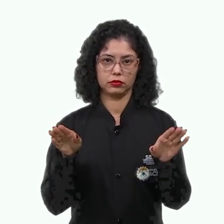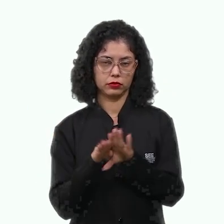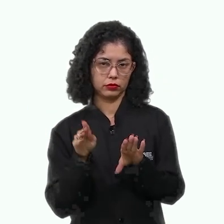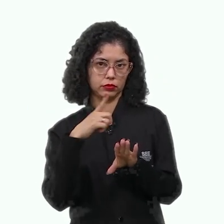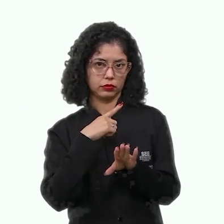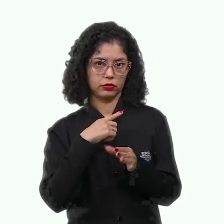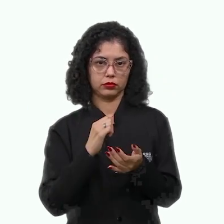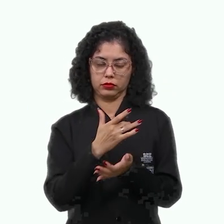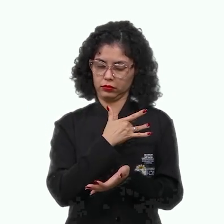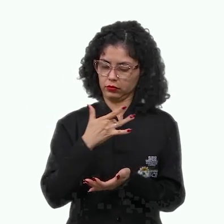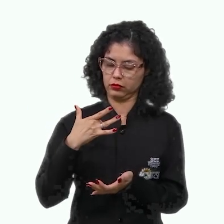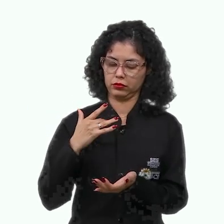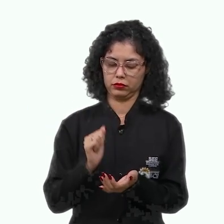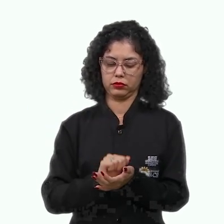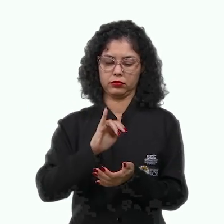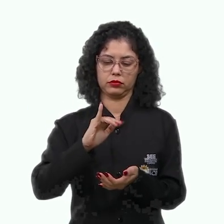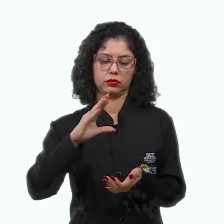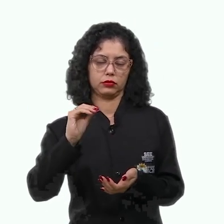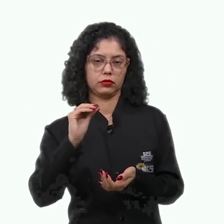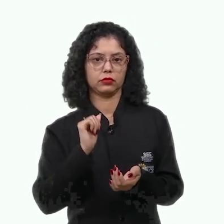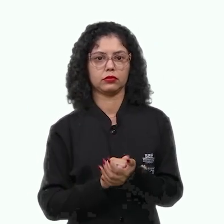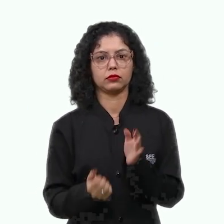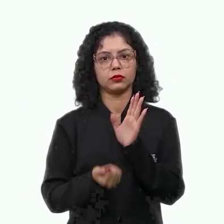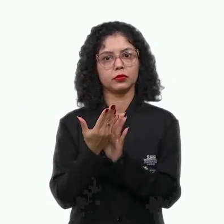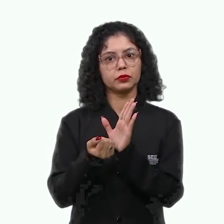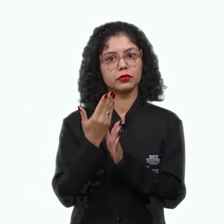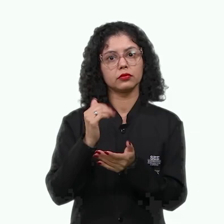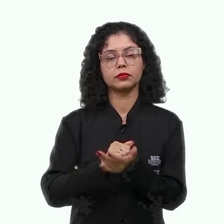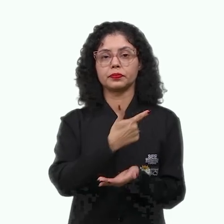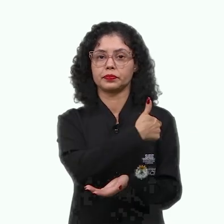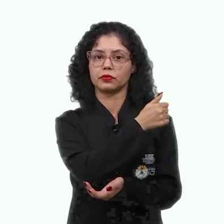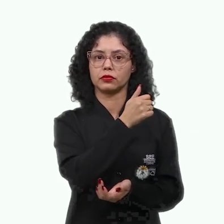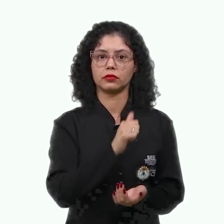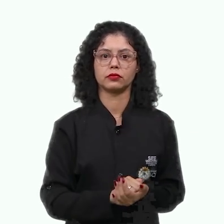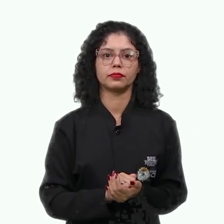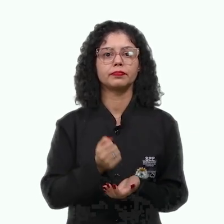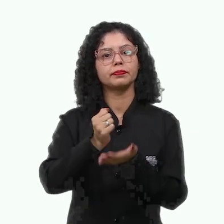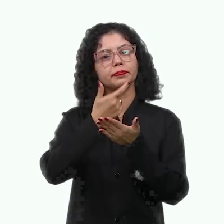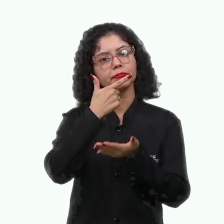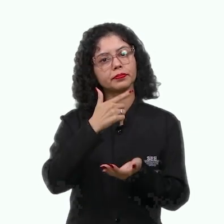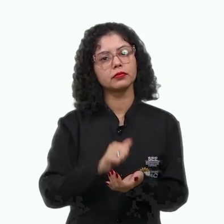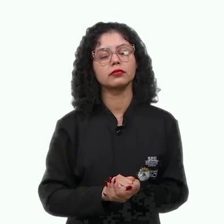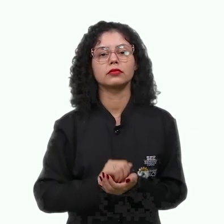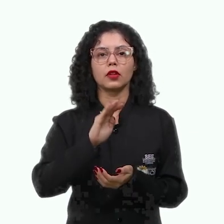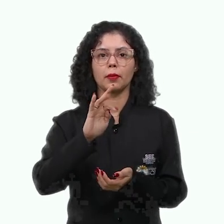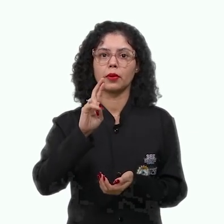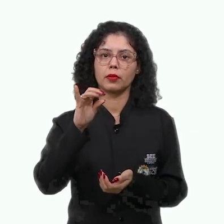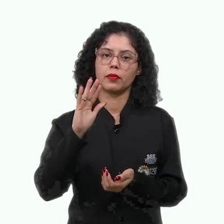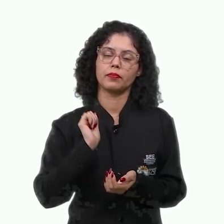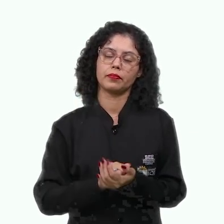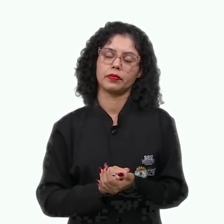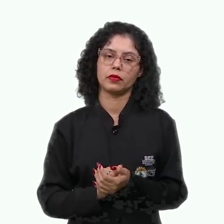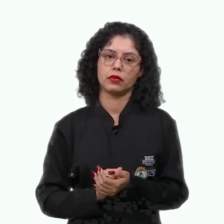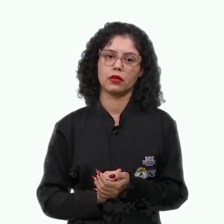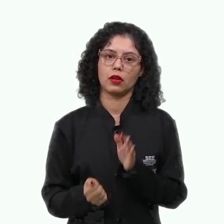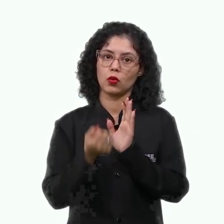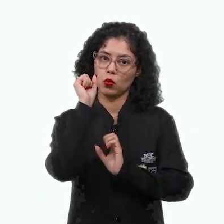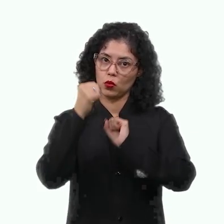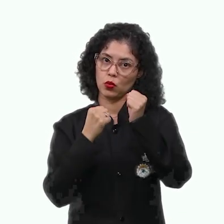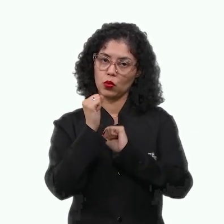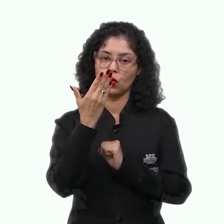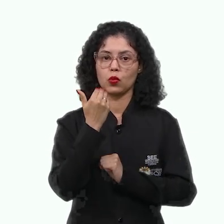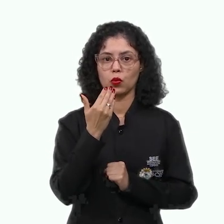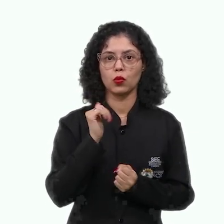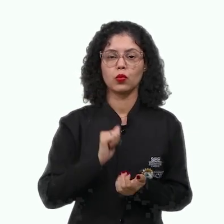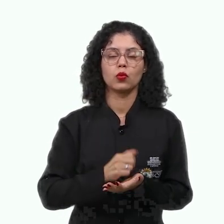na área da saúde e biotecnologia, pois produzem vacinas, antibióticos, probióticos e enzimas para indústrias de